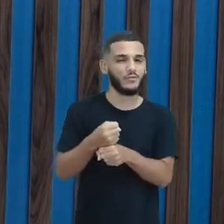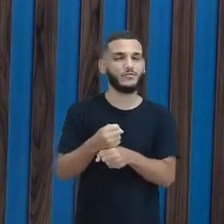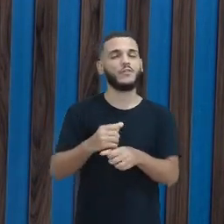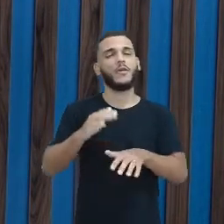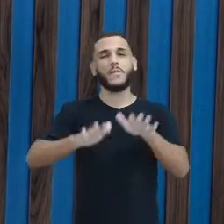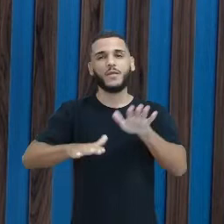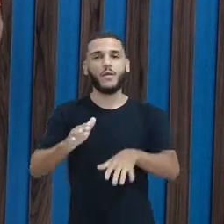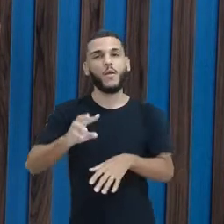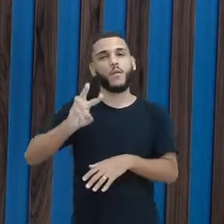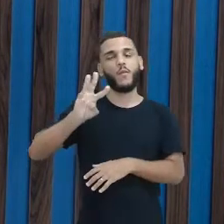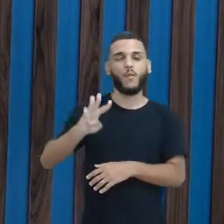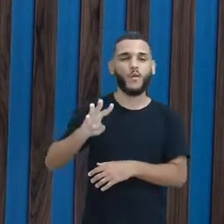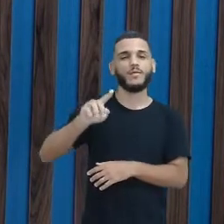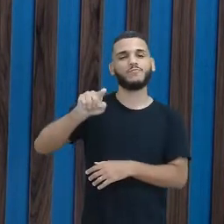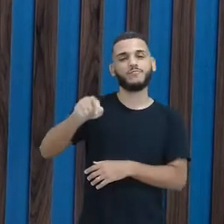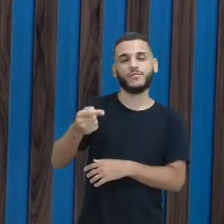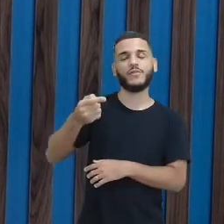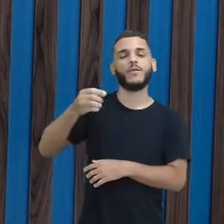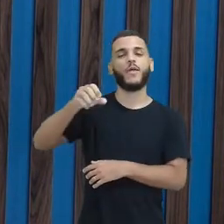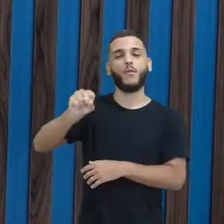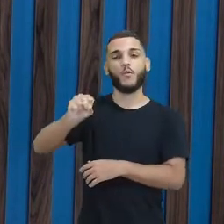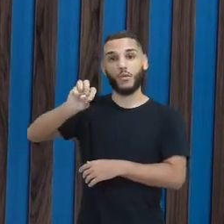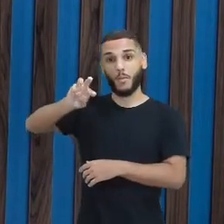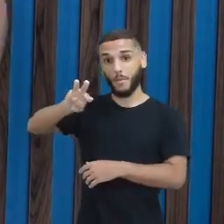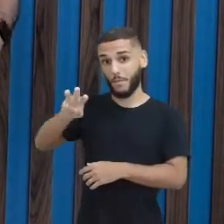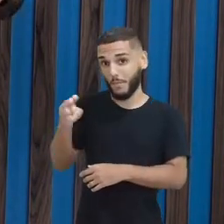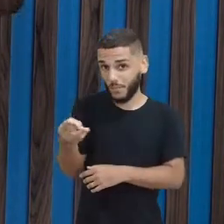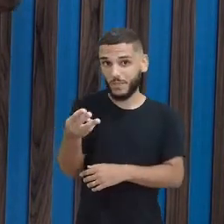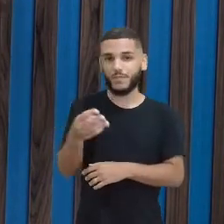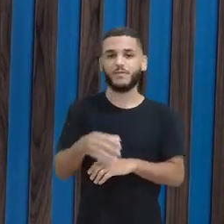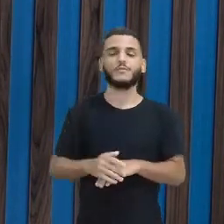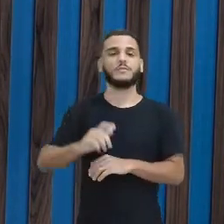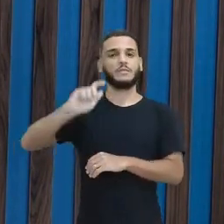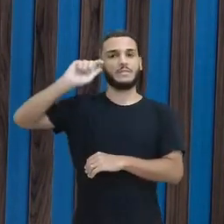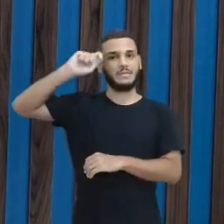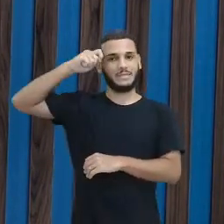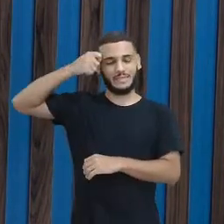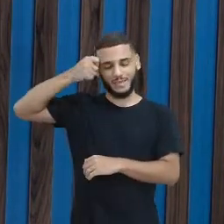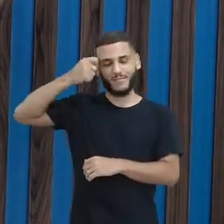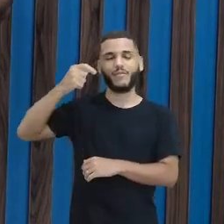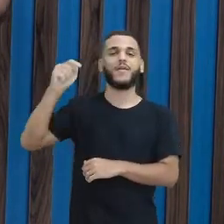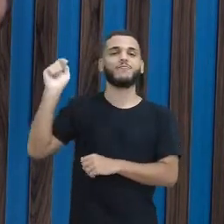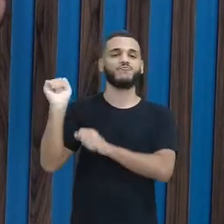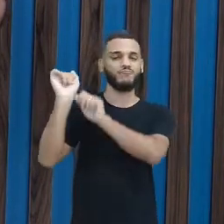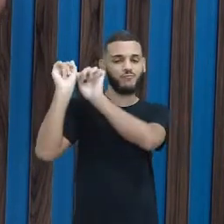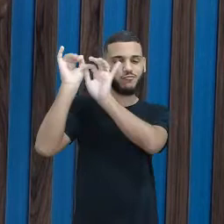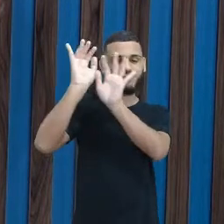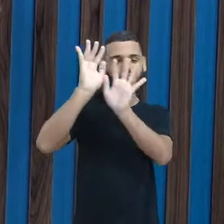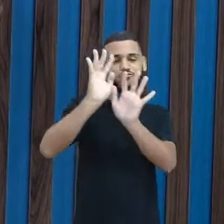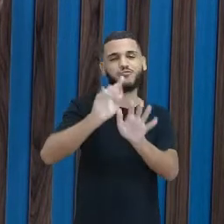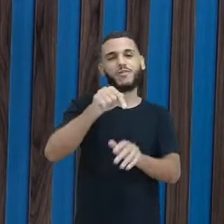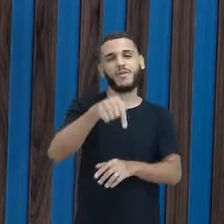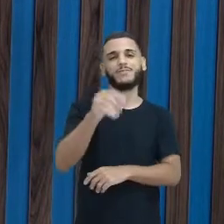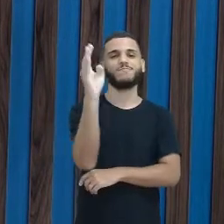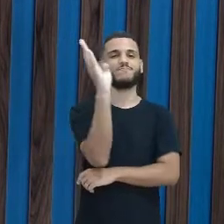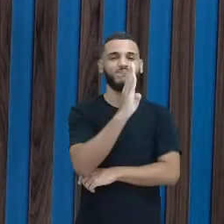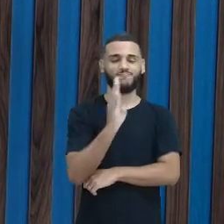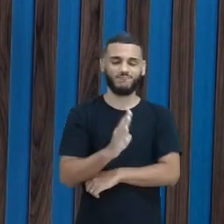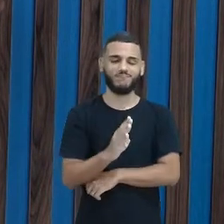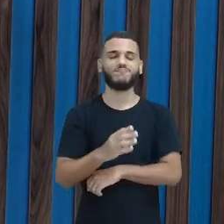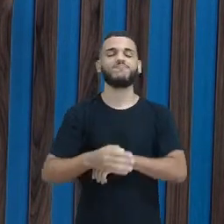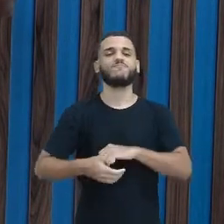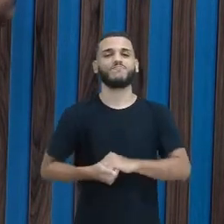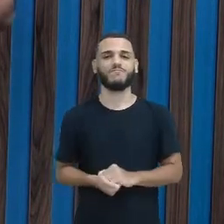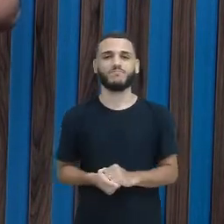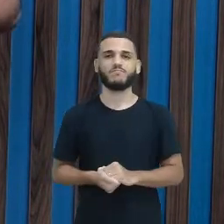foram trazidos para o Brasil, né, e submetidos a essa situação de pessoas escravizadas,